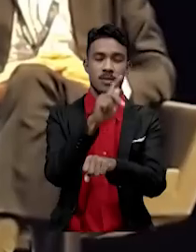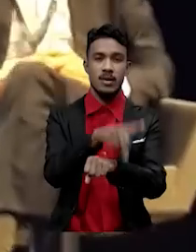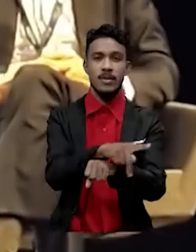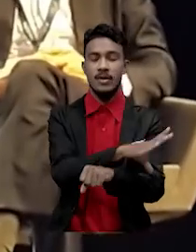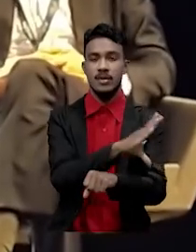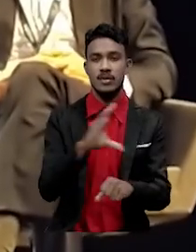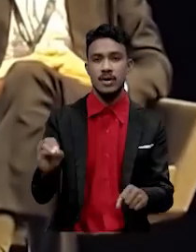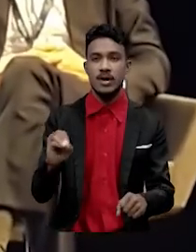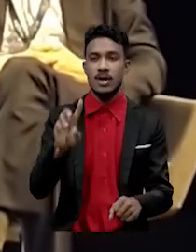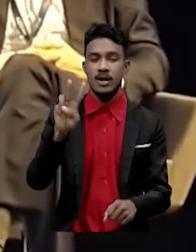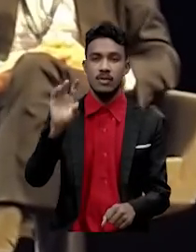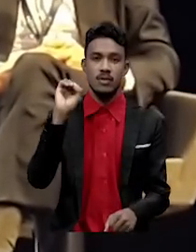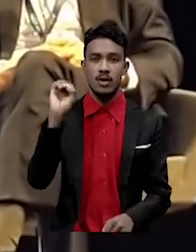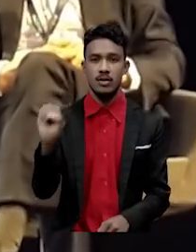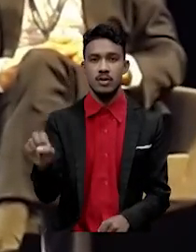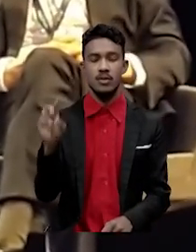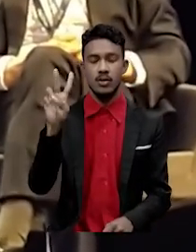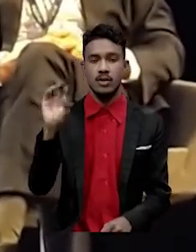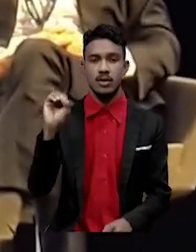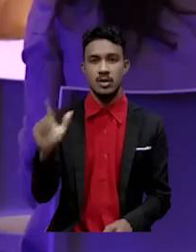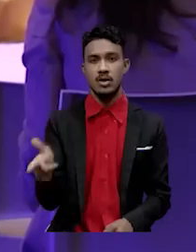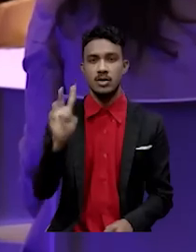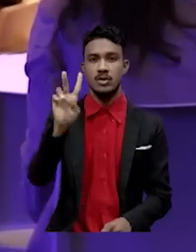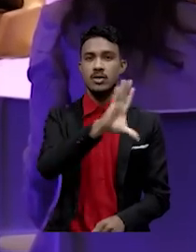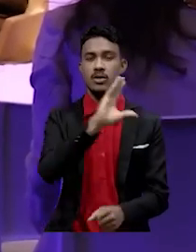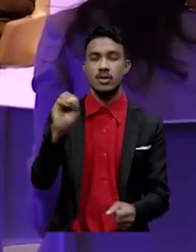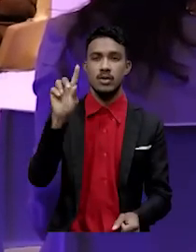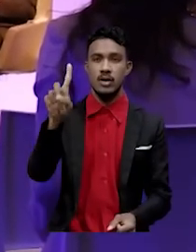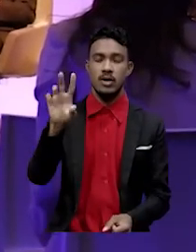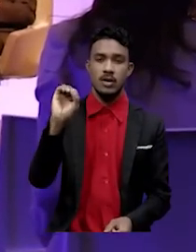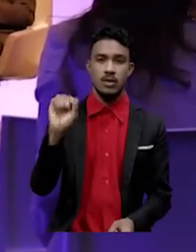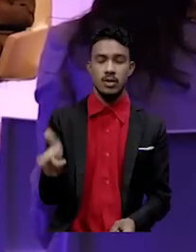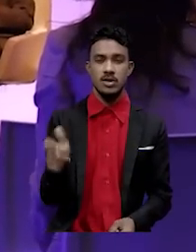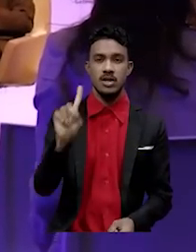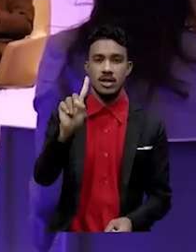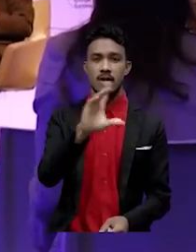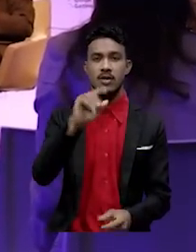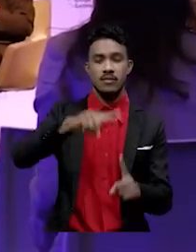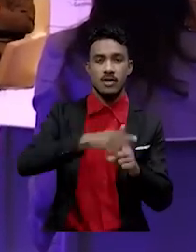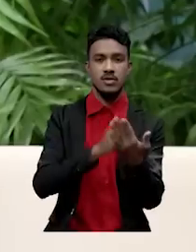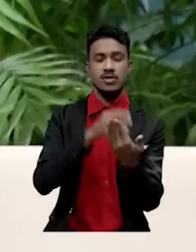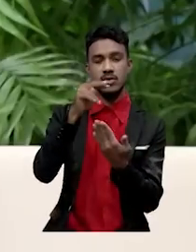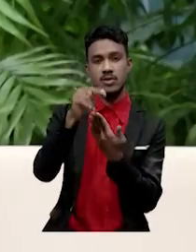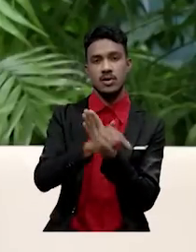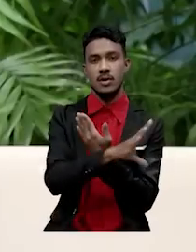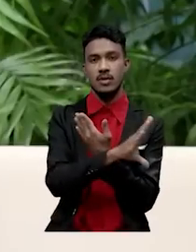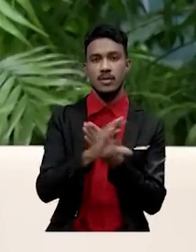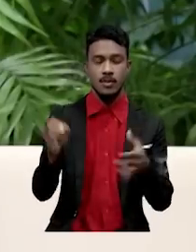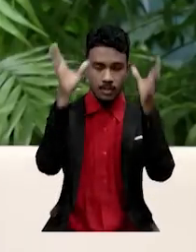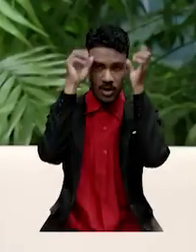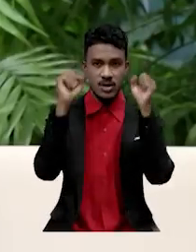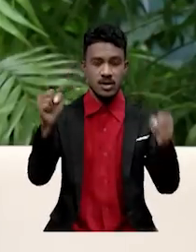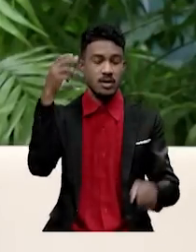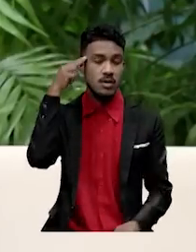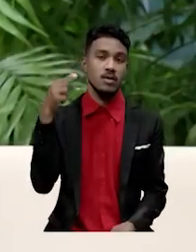Loresing Rua, e a Bruxelas, e a Loron Ruanu Toruanu Loresing Ida e Fulan Xunhune. Presidente da República, Dr. José Ramos